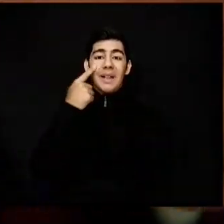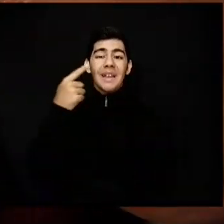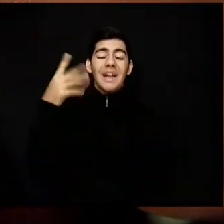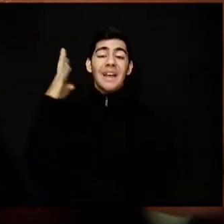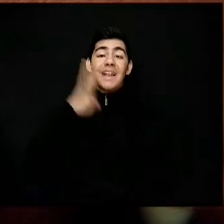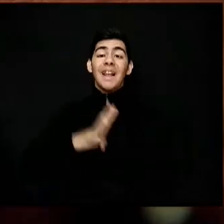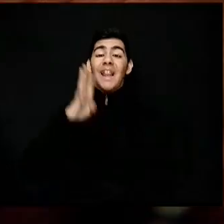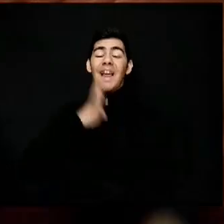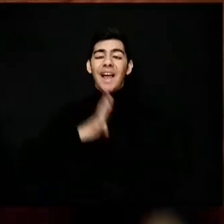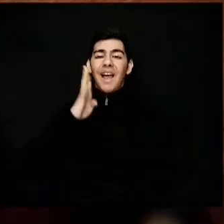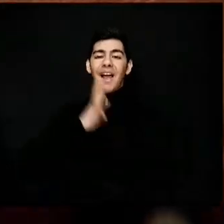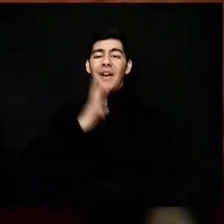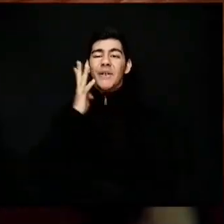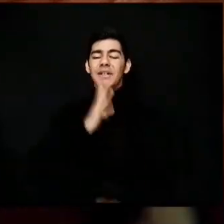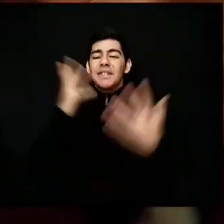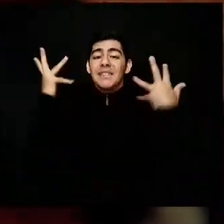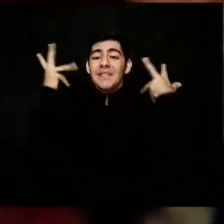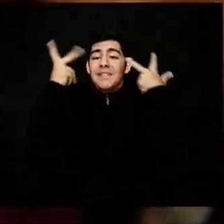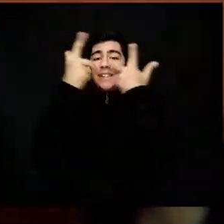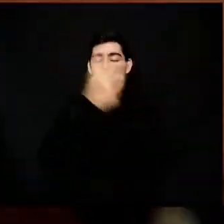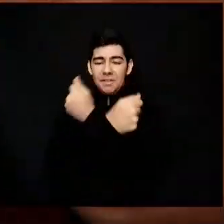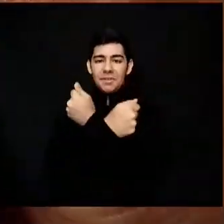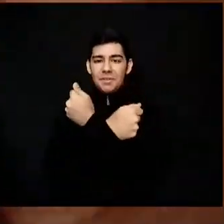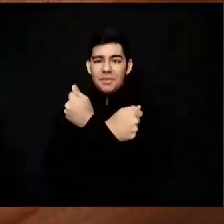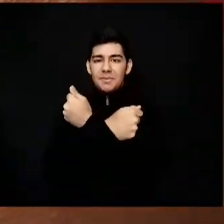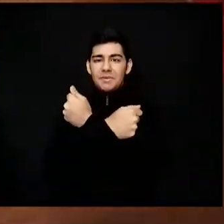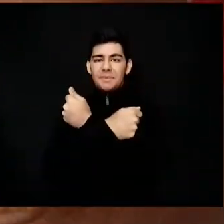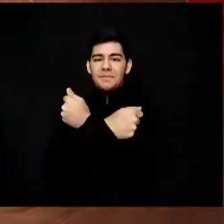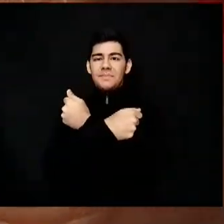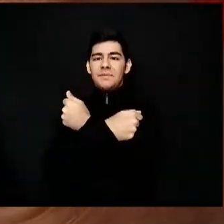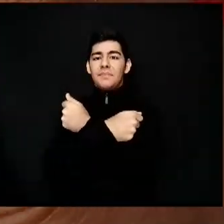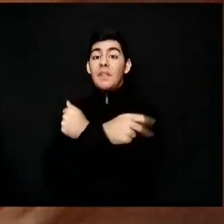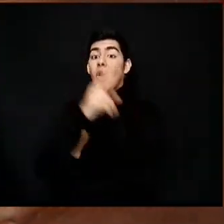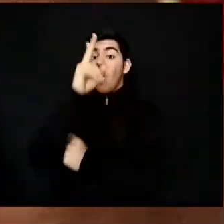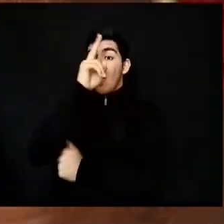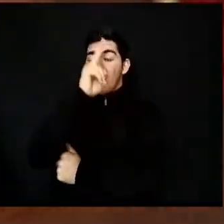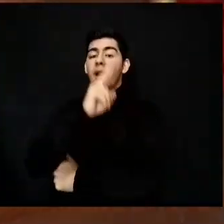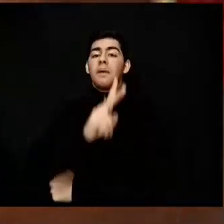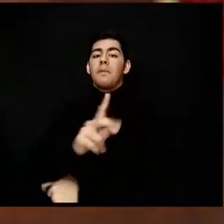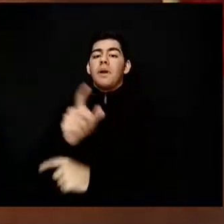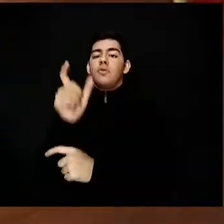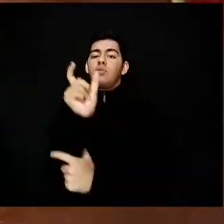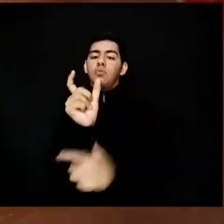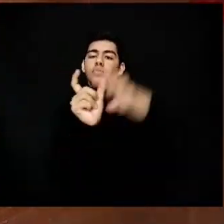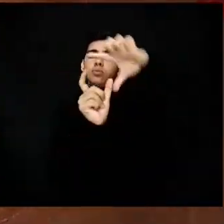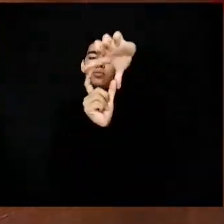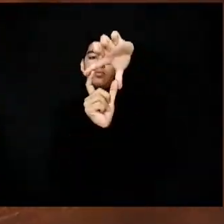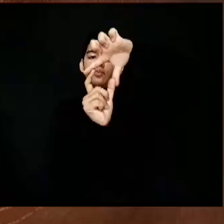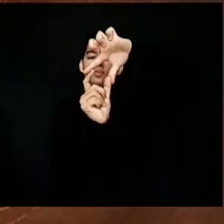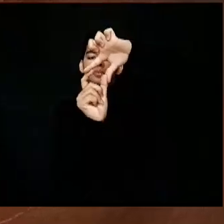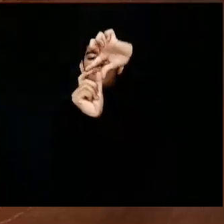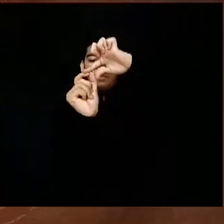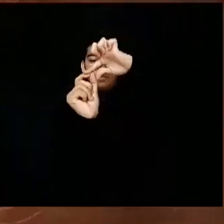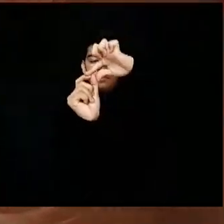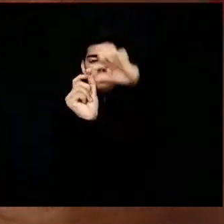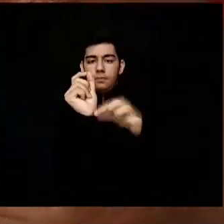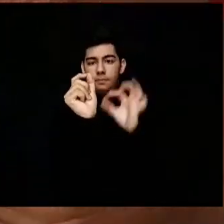que gostam de que ele fique... É verdade, ele pode usar dos dois lados, né? É, como Que